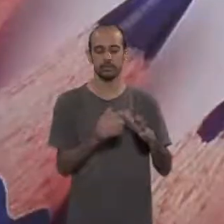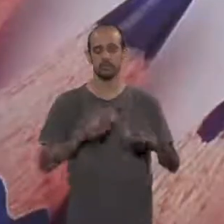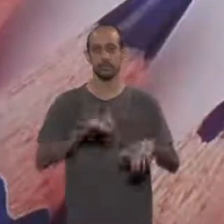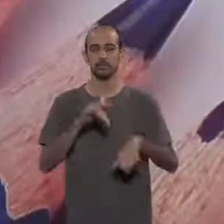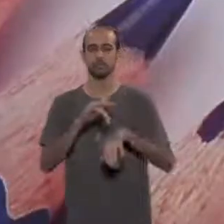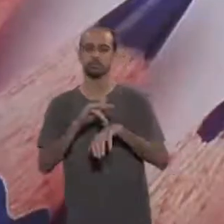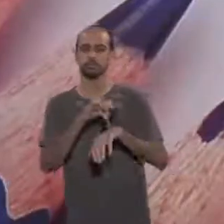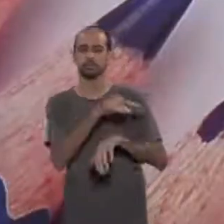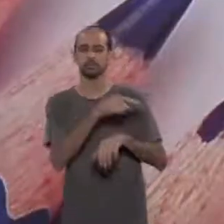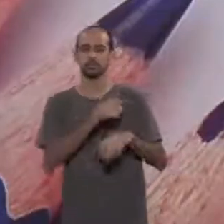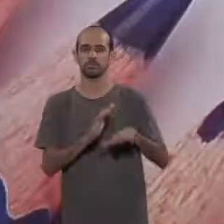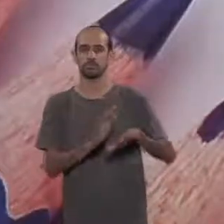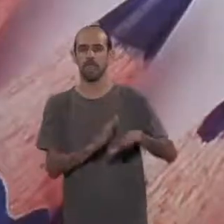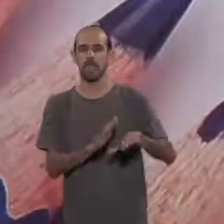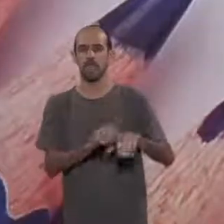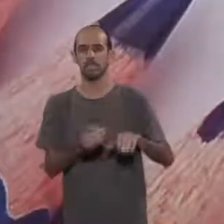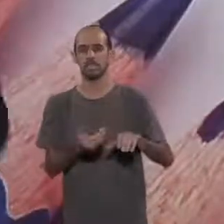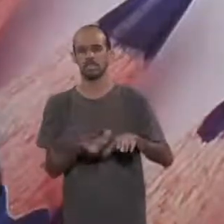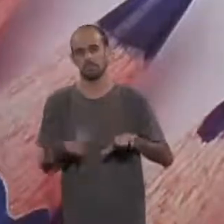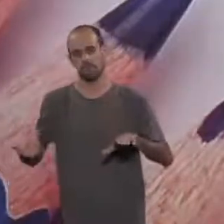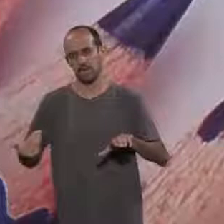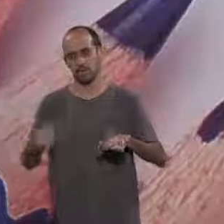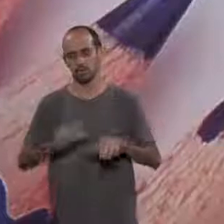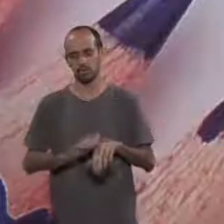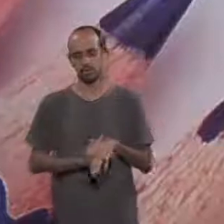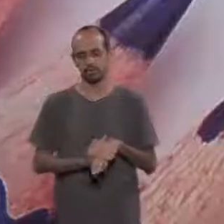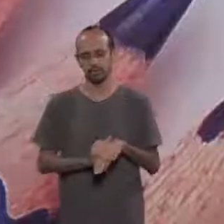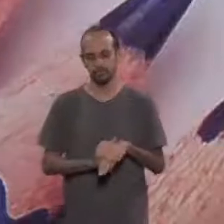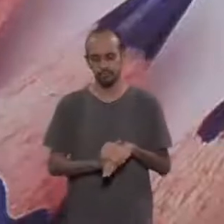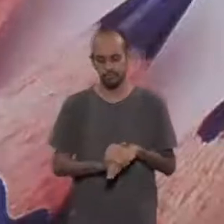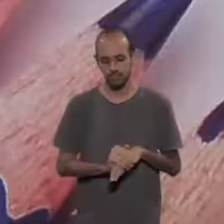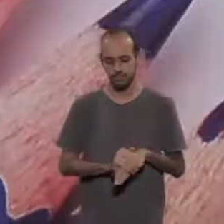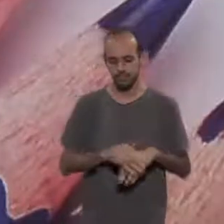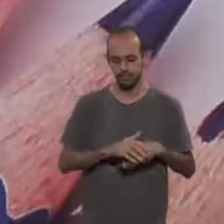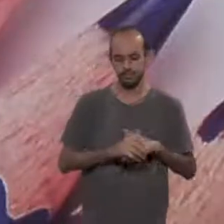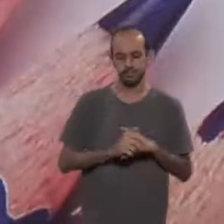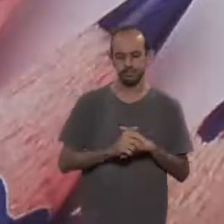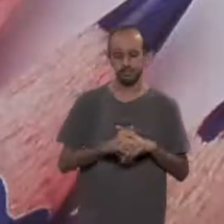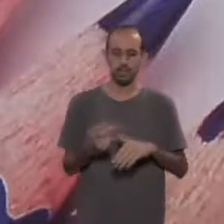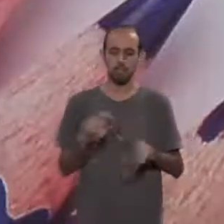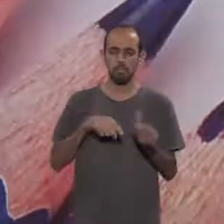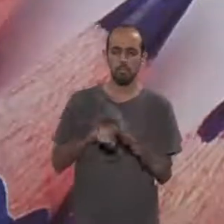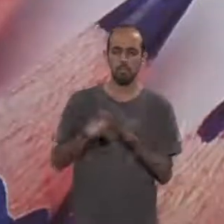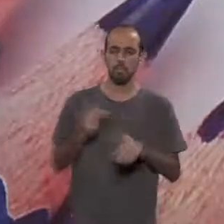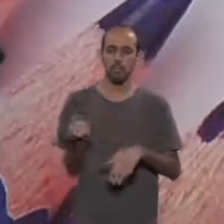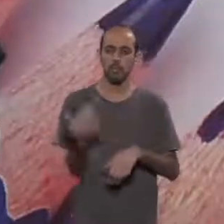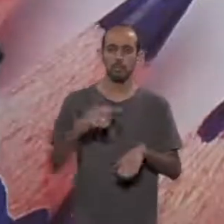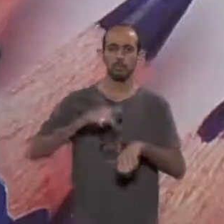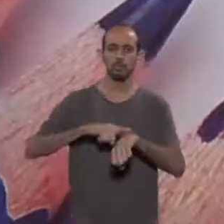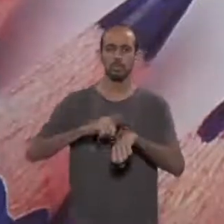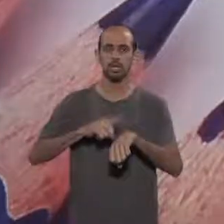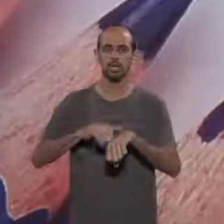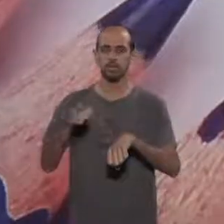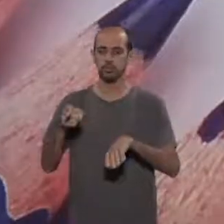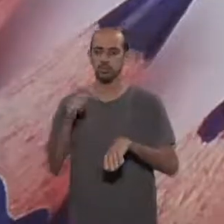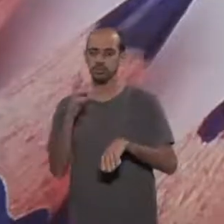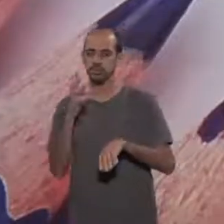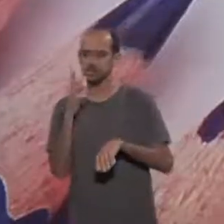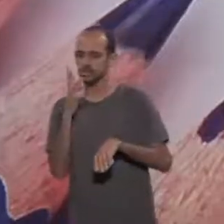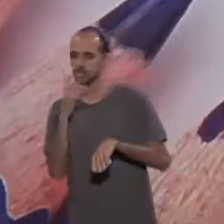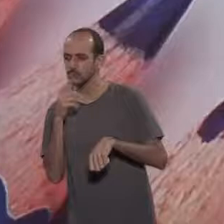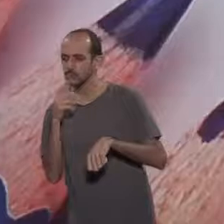né? Também, entre aspas, depende de como você emprega a palavra. Quanto tempo vocês demoraram